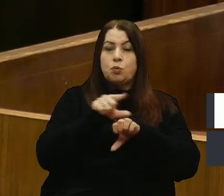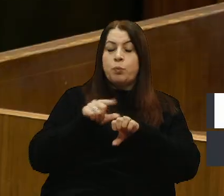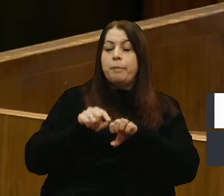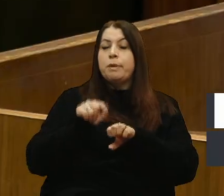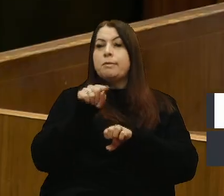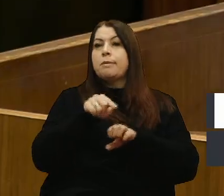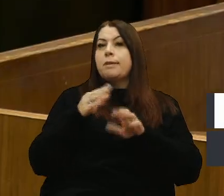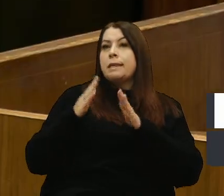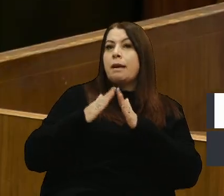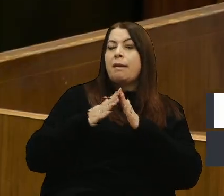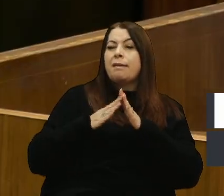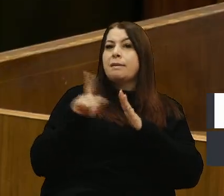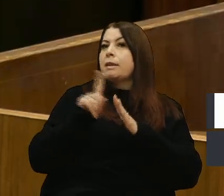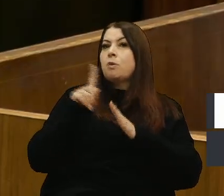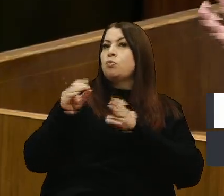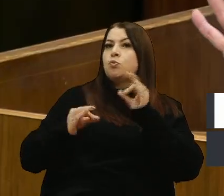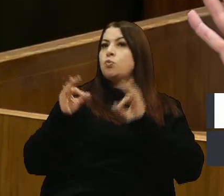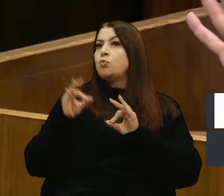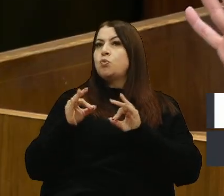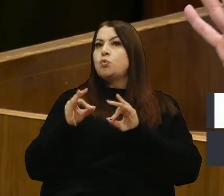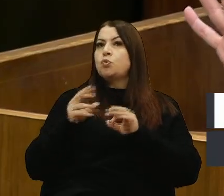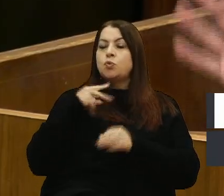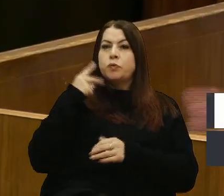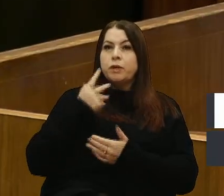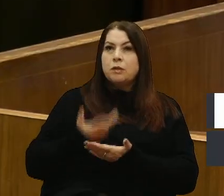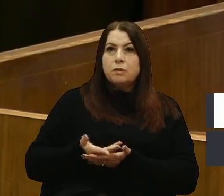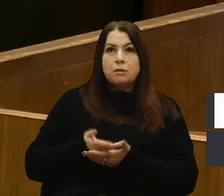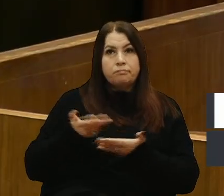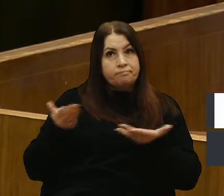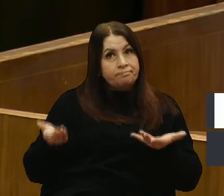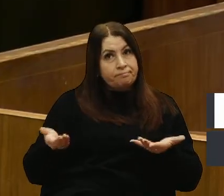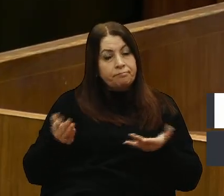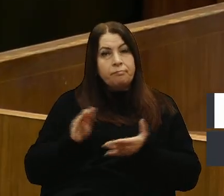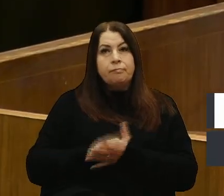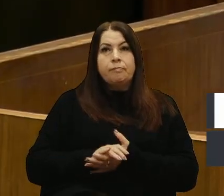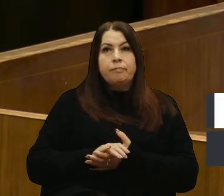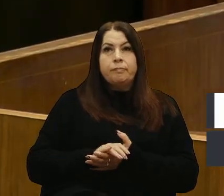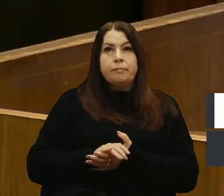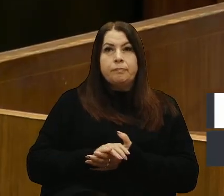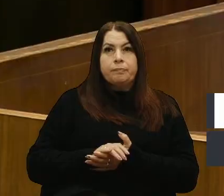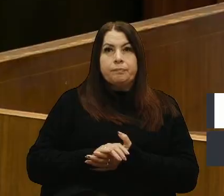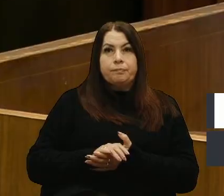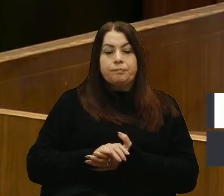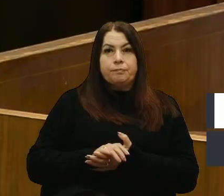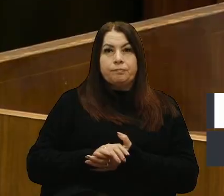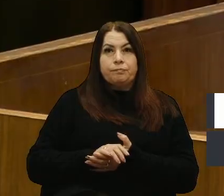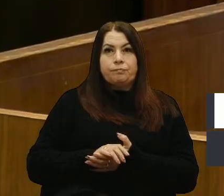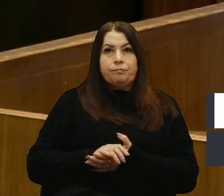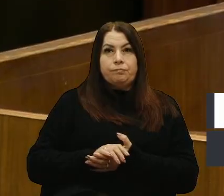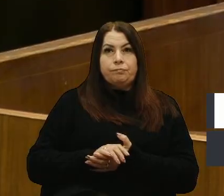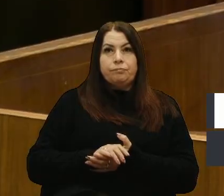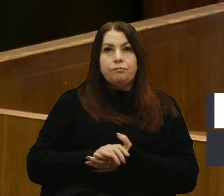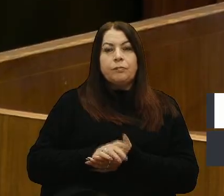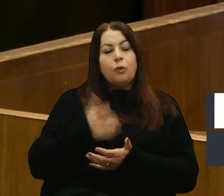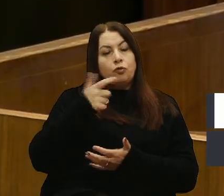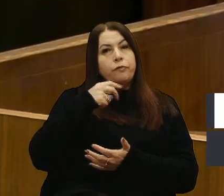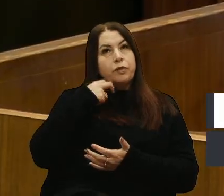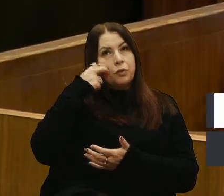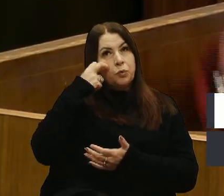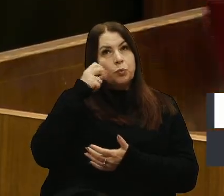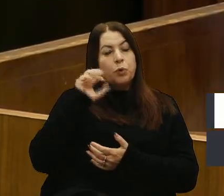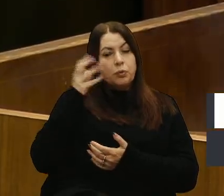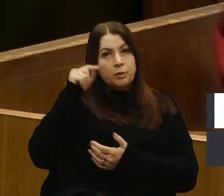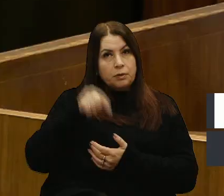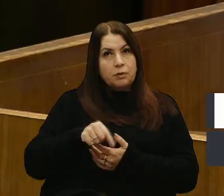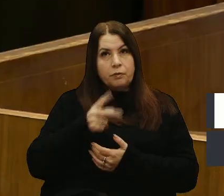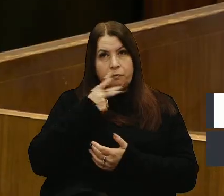que essa casa não julga os seus pares. Então, assim, acho vergonhoso o que aconteceu aqui.